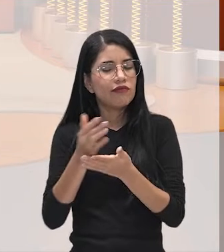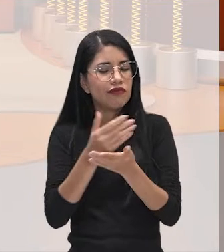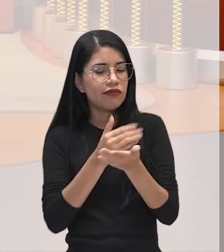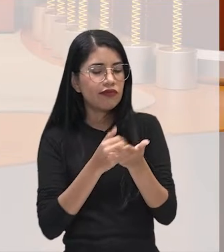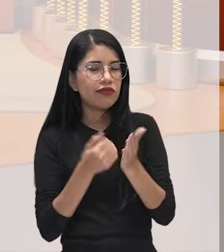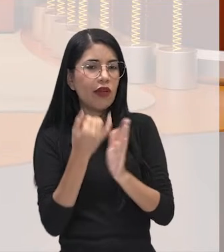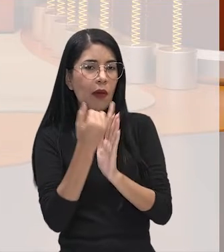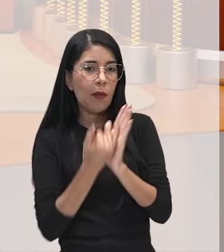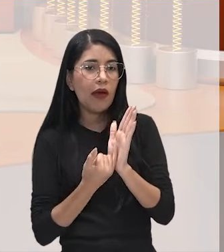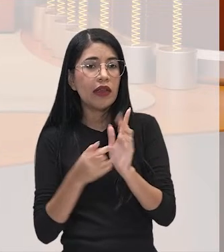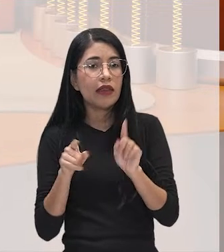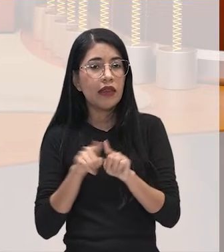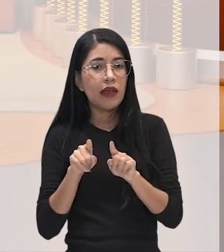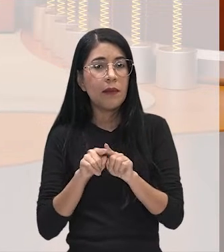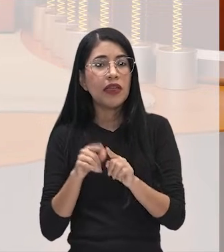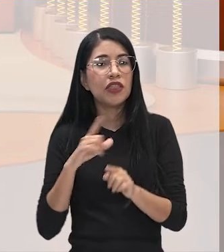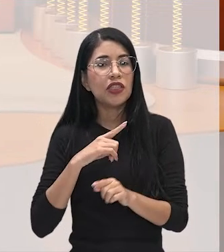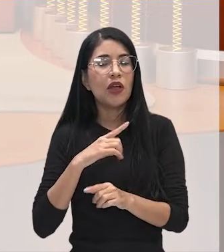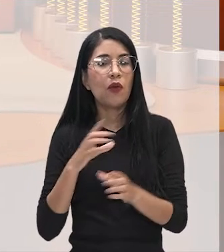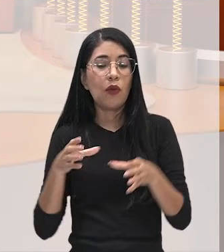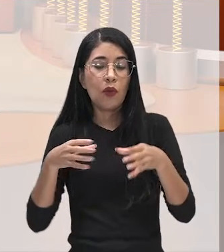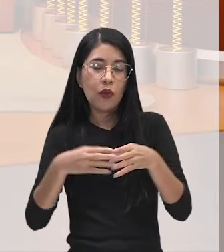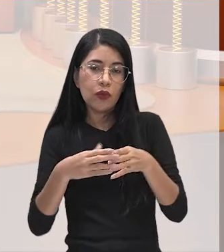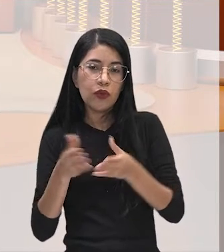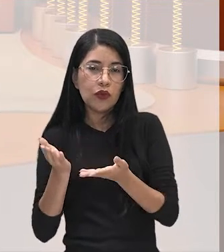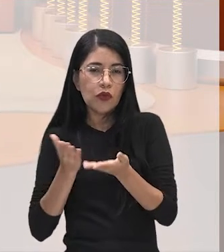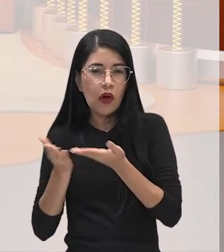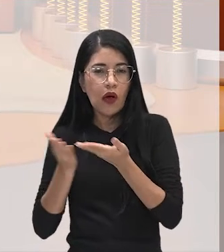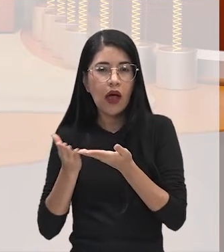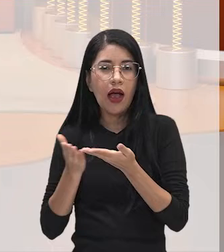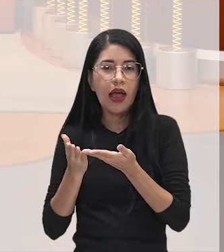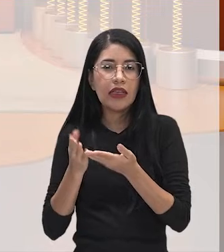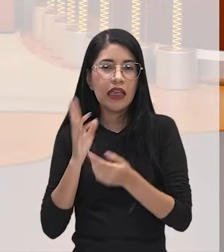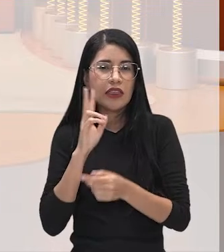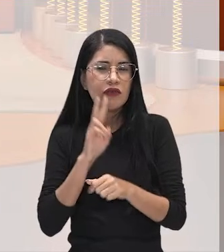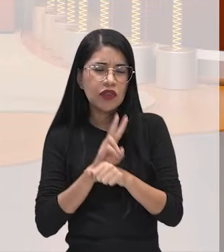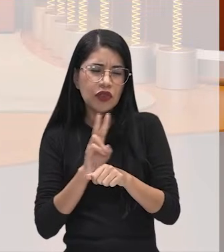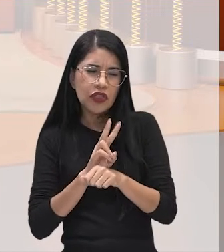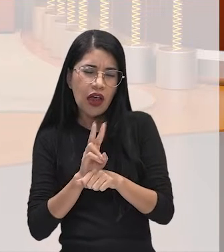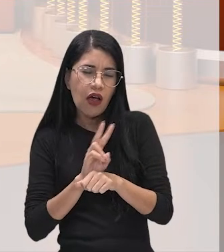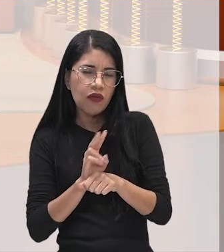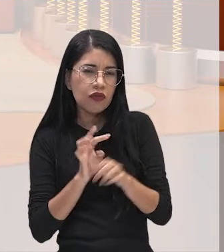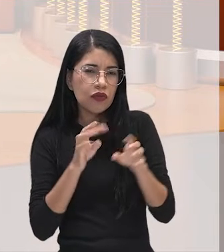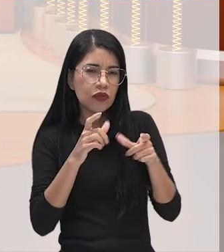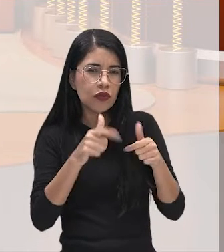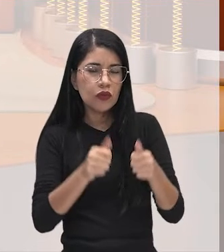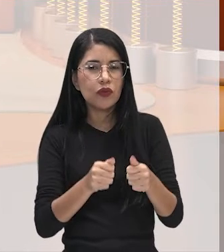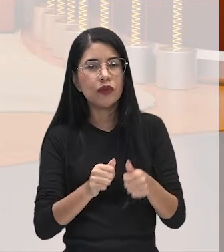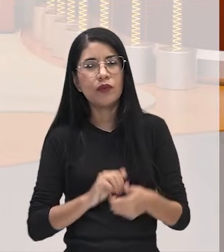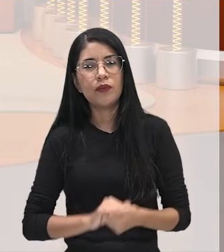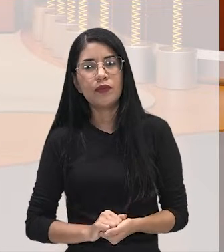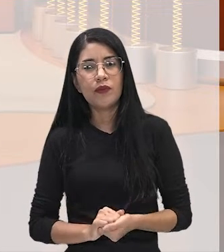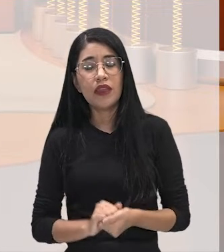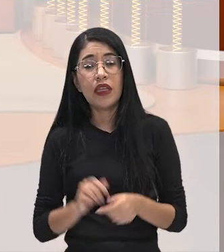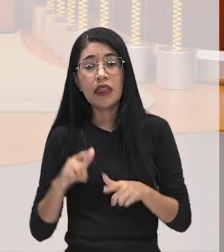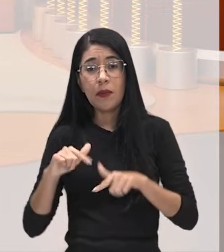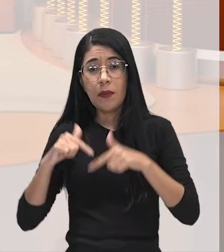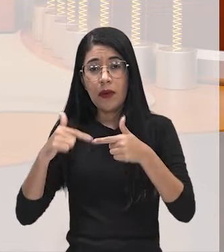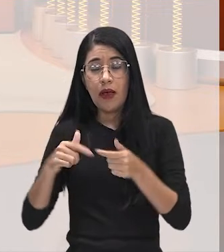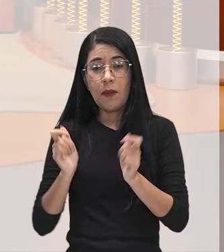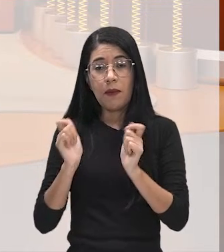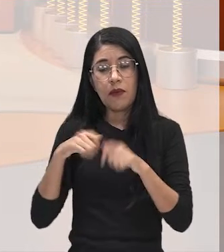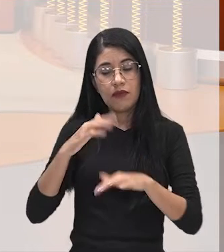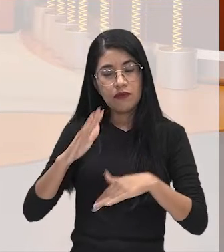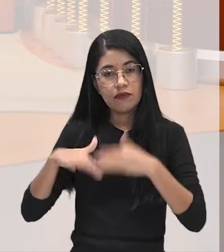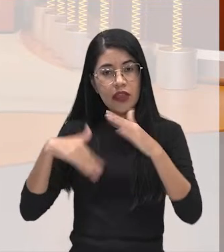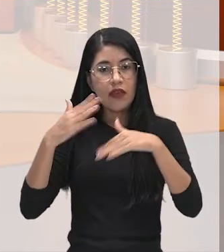de funcionários conhecidos como os olhos e ouvidos, então, do rei, né? Essas ações garantiam o desenvolvimento